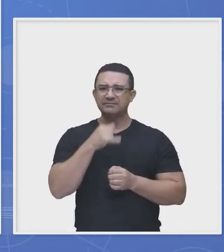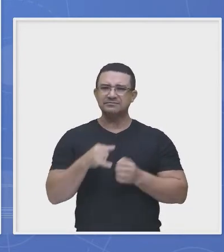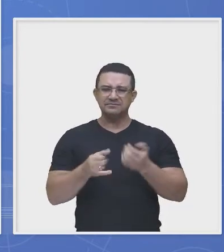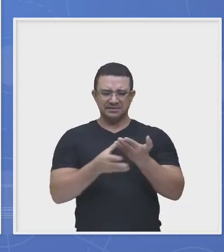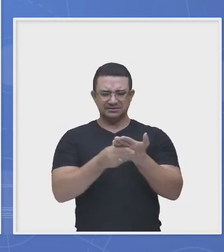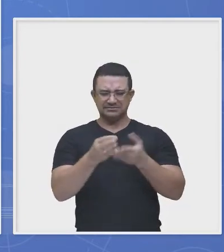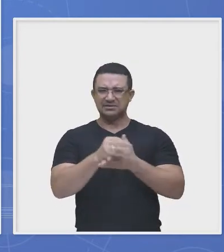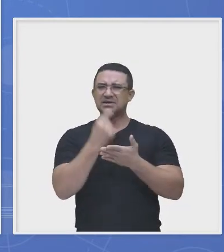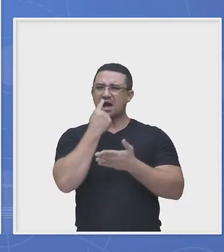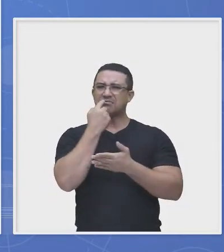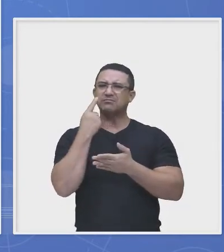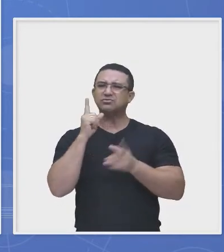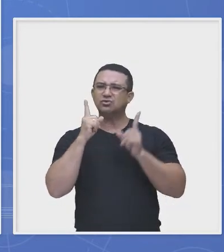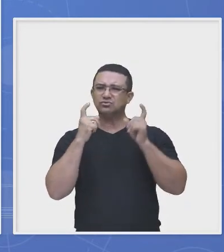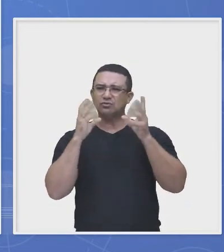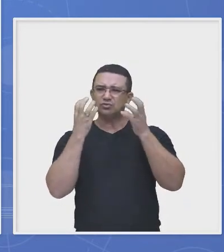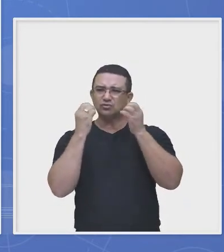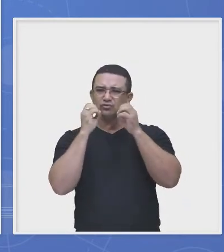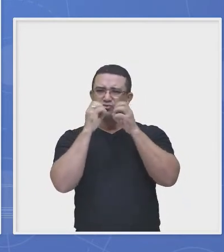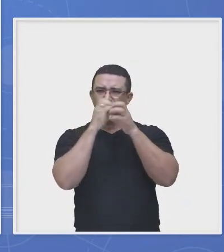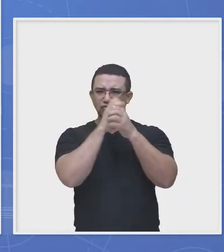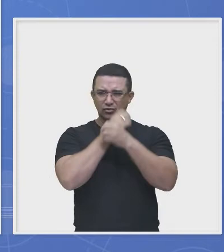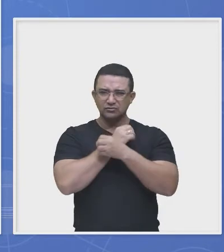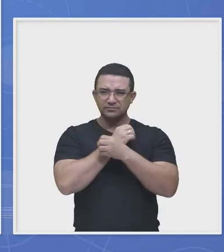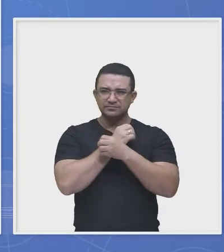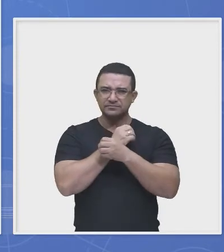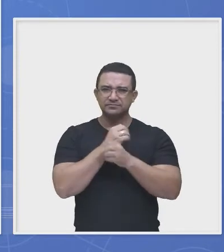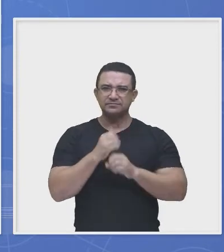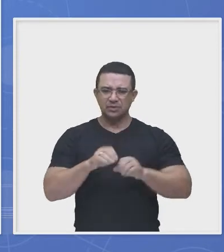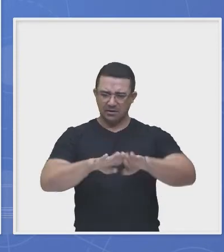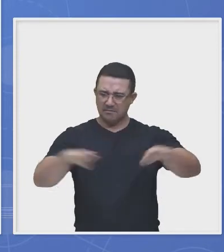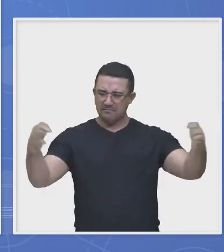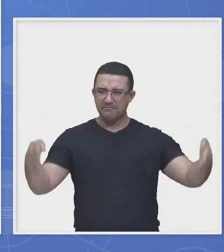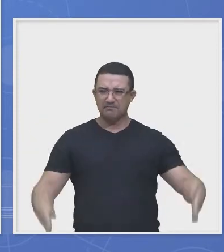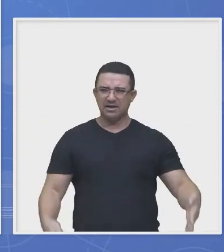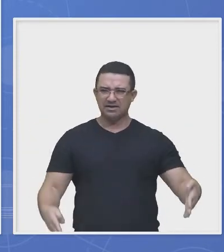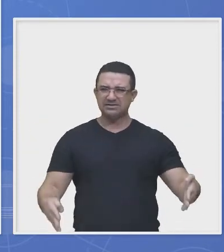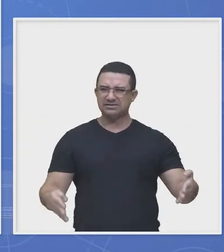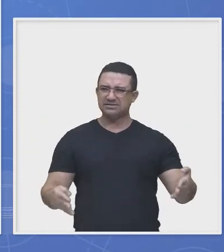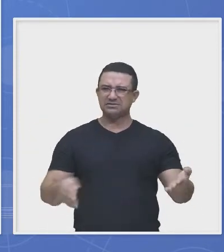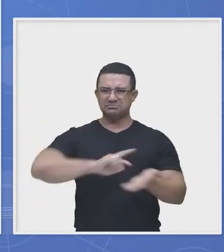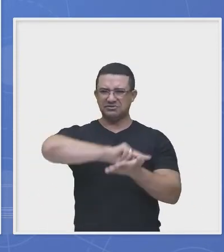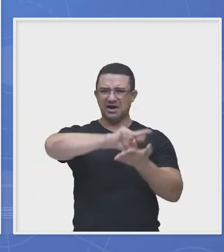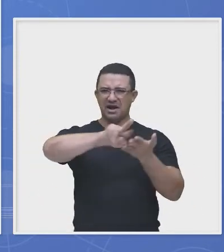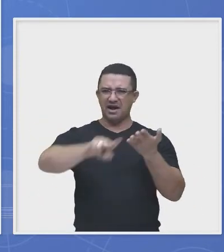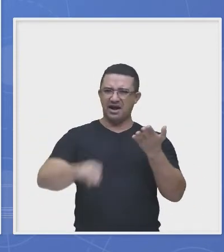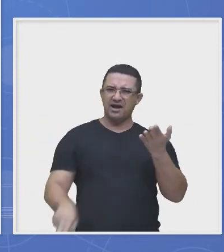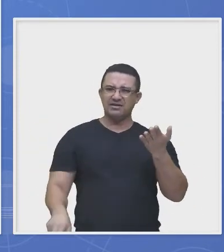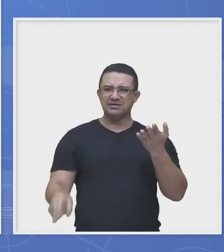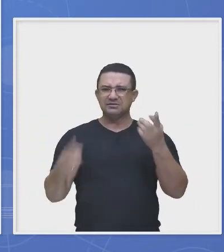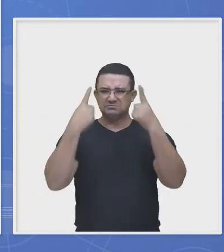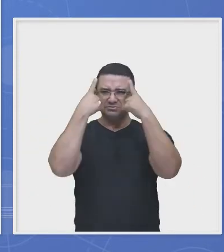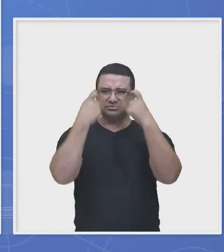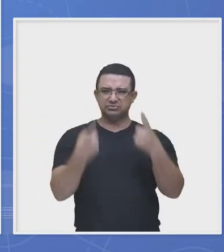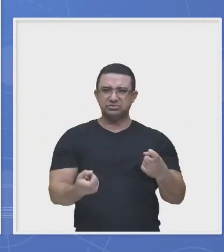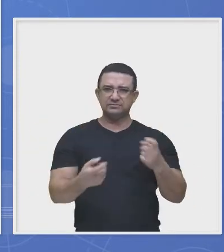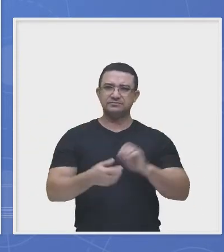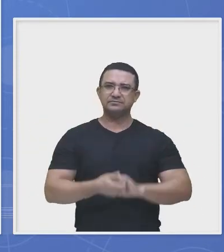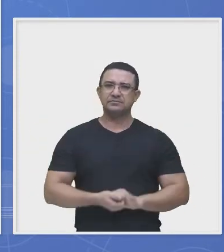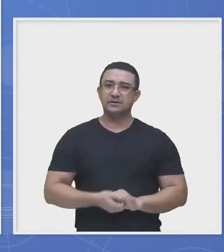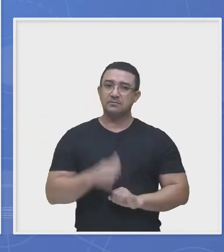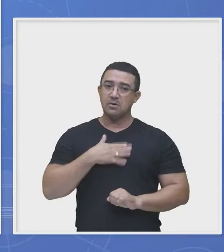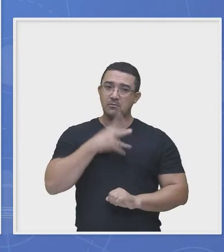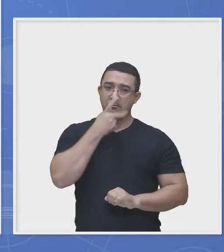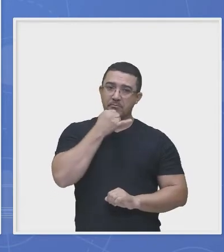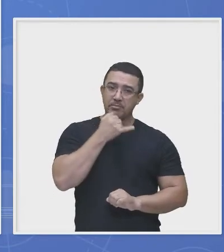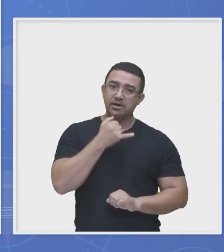de bichos, como os queijos, sobre a mesa de orgíacos festins. Amo meu pai na atômica